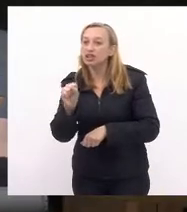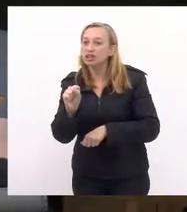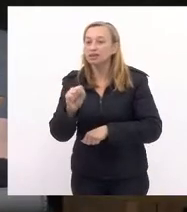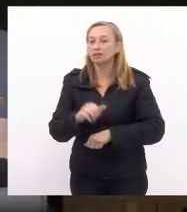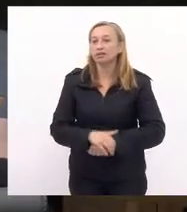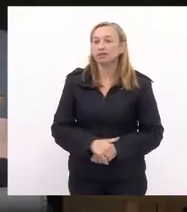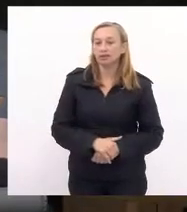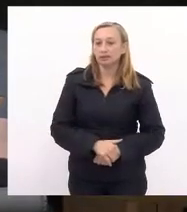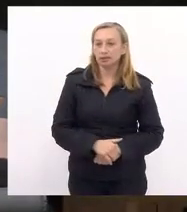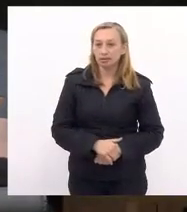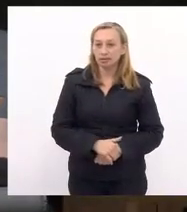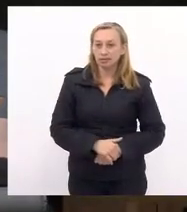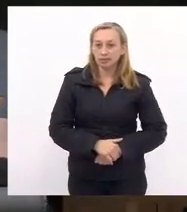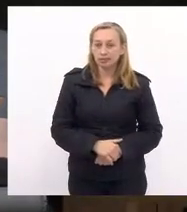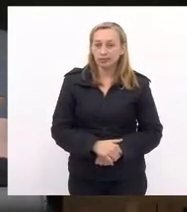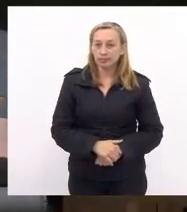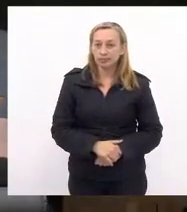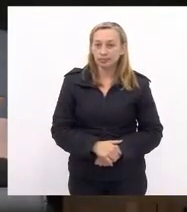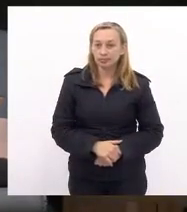Souza.